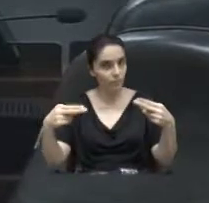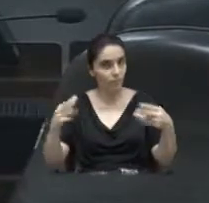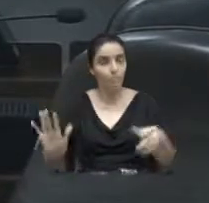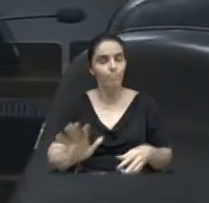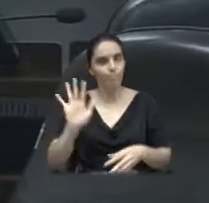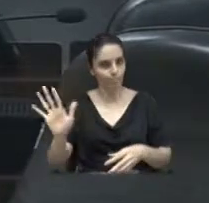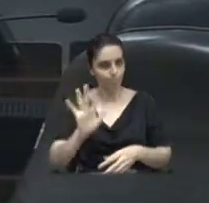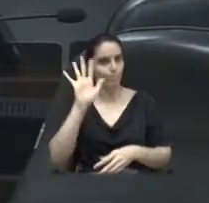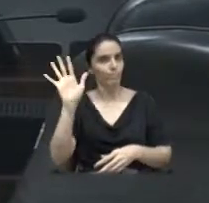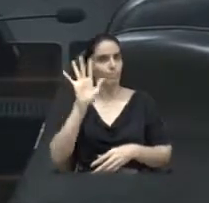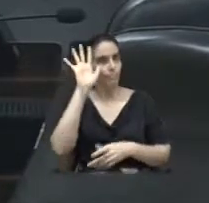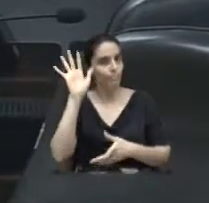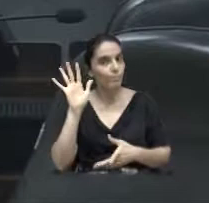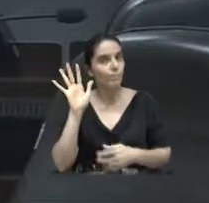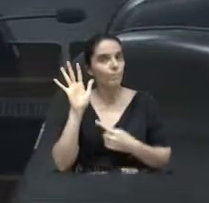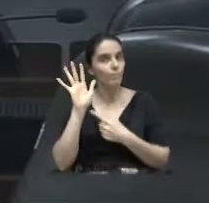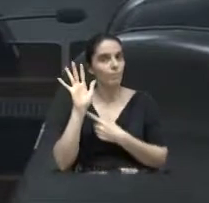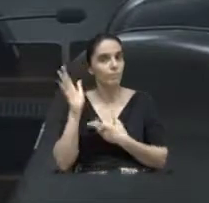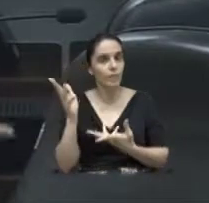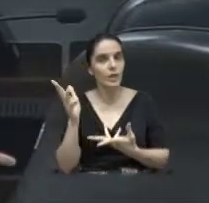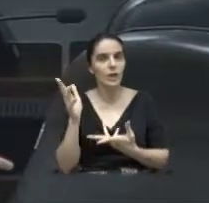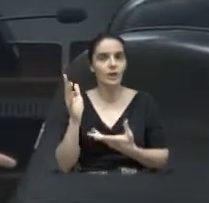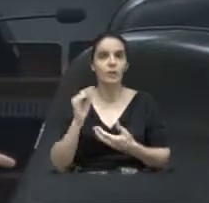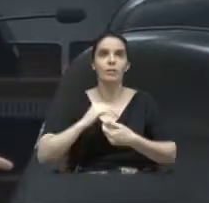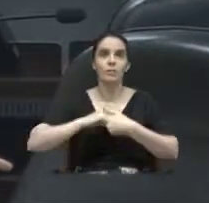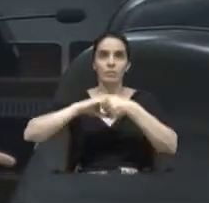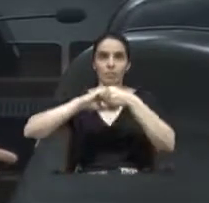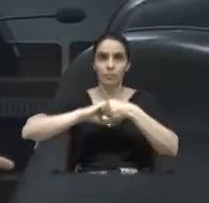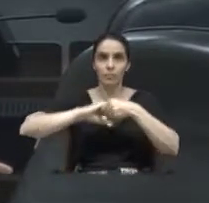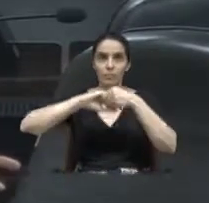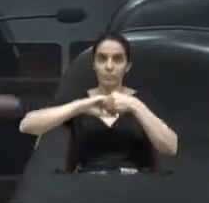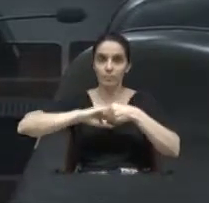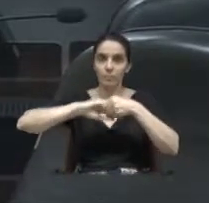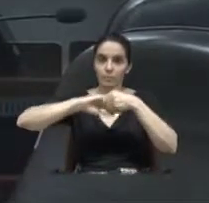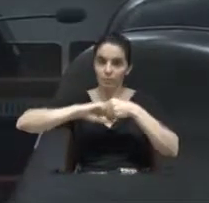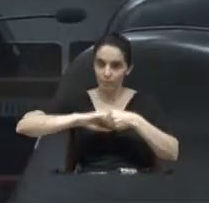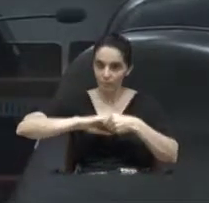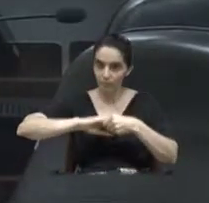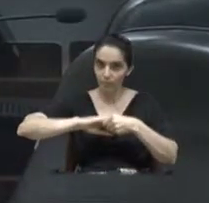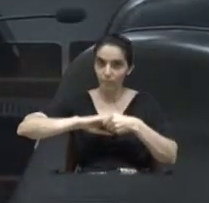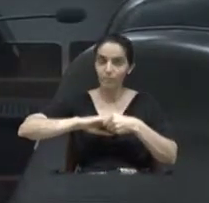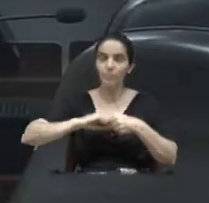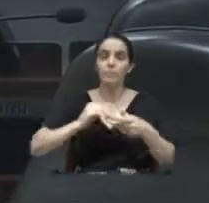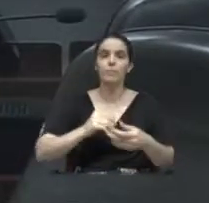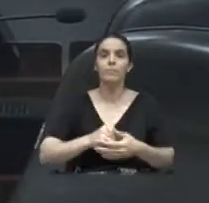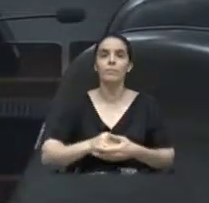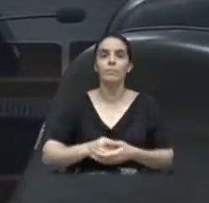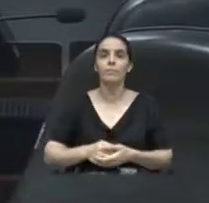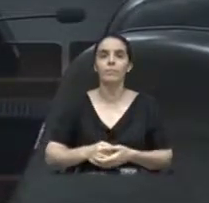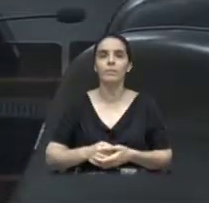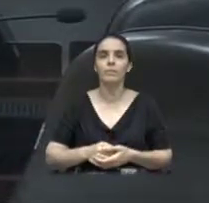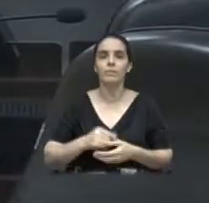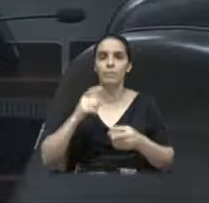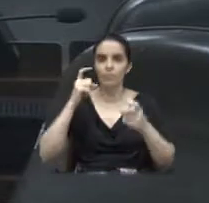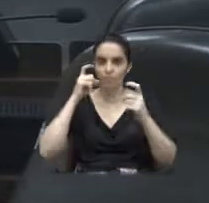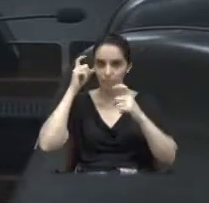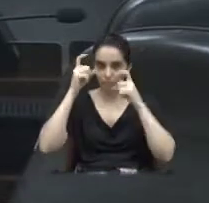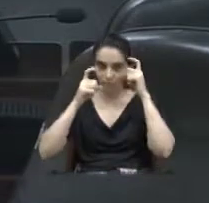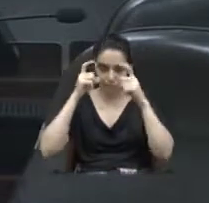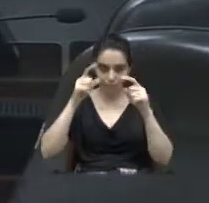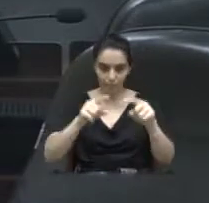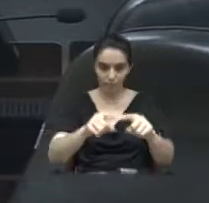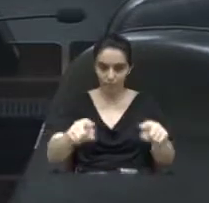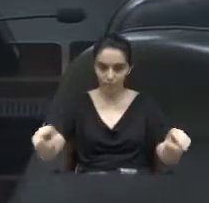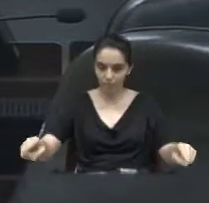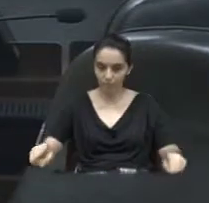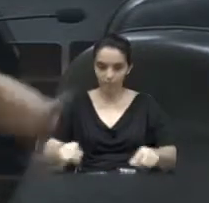isso. E aqui gostaria de parabenizar, porque eu gosto de valorizar os atos do Legislativo, que é a nossa casa, a preocupação desta mesa diretora, em